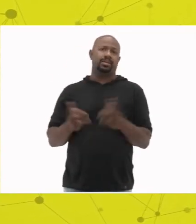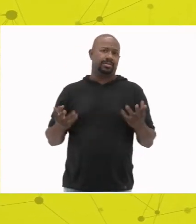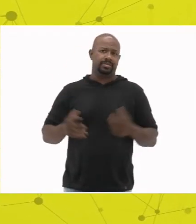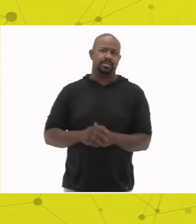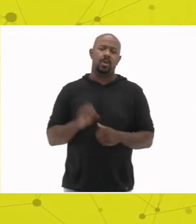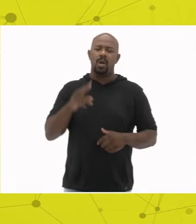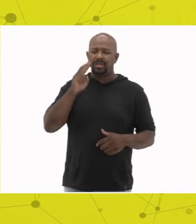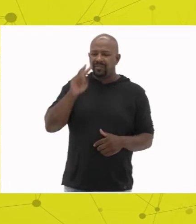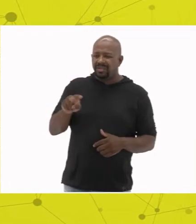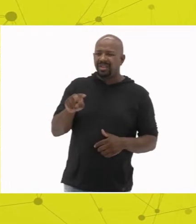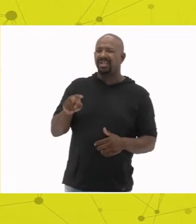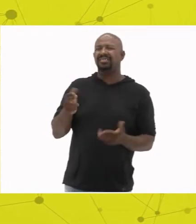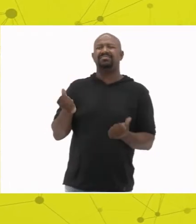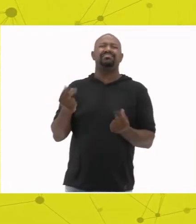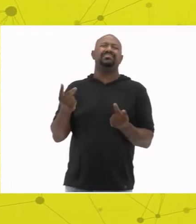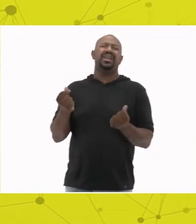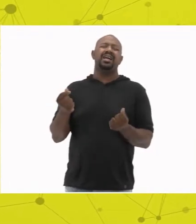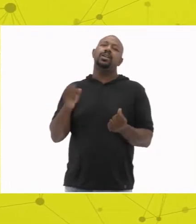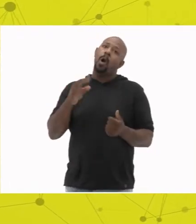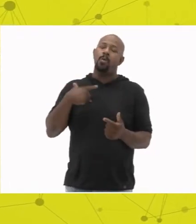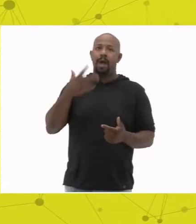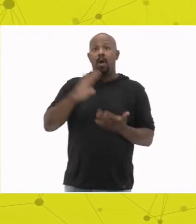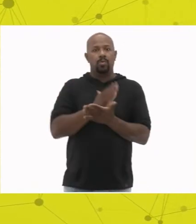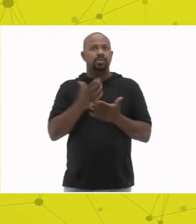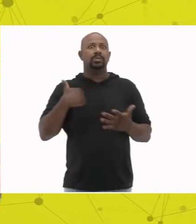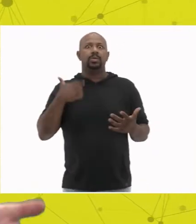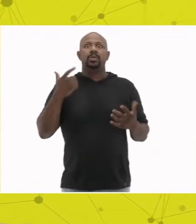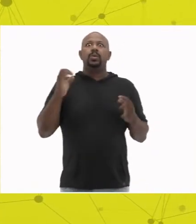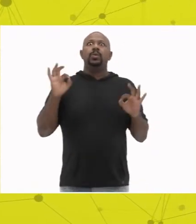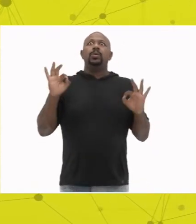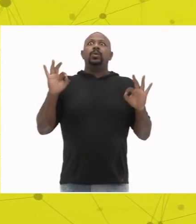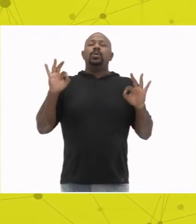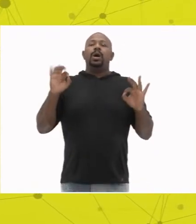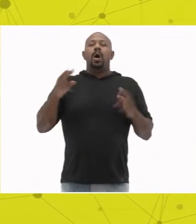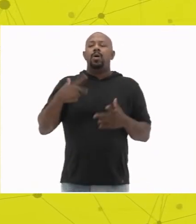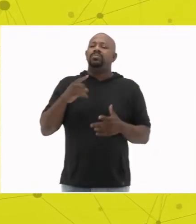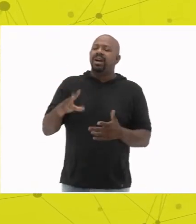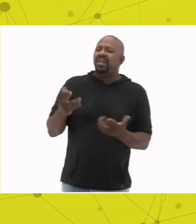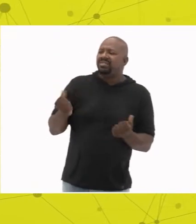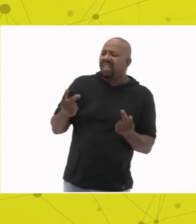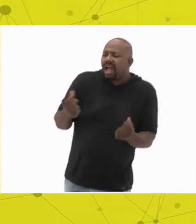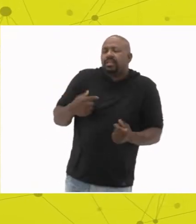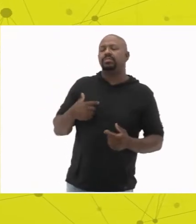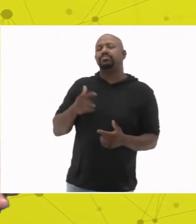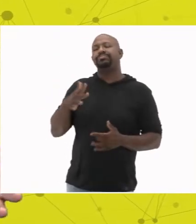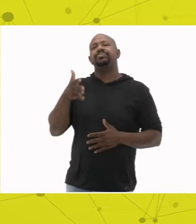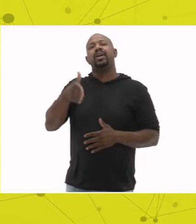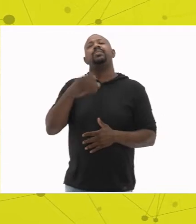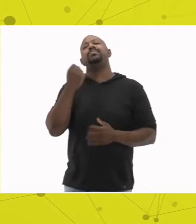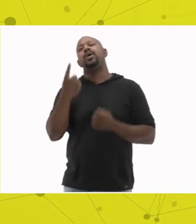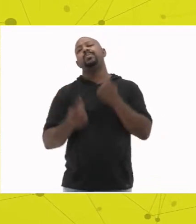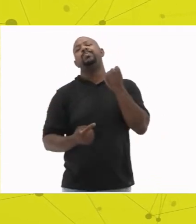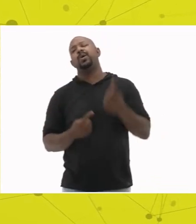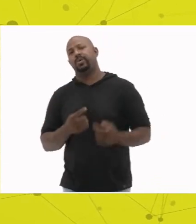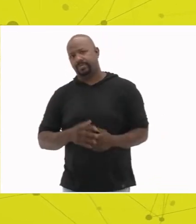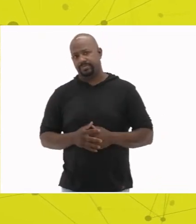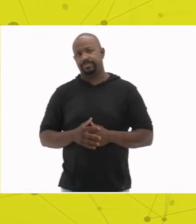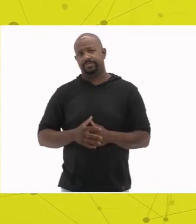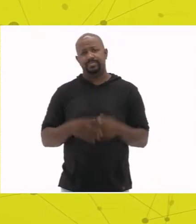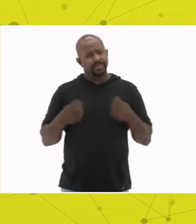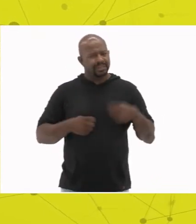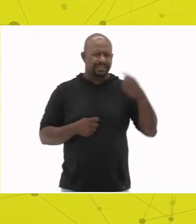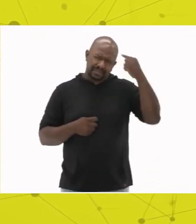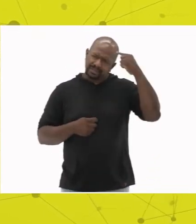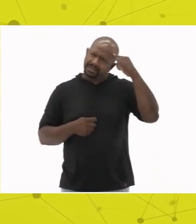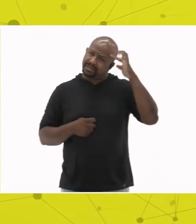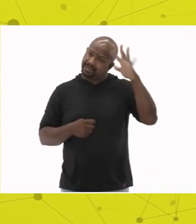tradição. Ou são vistos como templos para quem vai sempre, ou são vistos como um armazém de antiguidades para quem não vai quase nunca. É preciso,